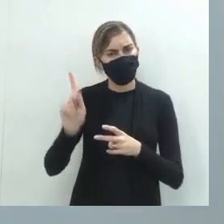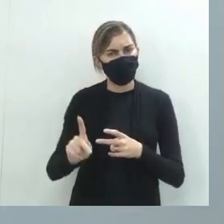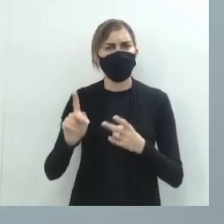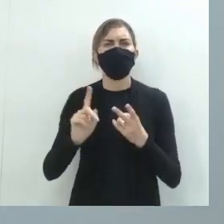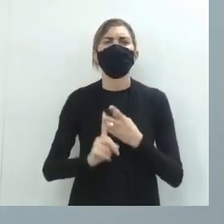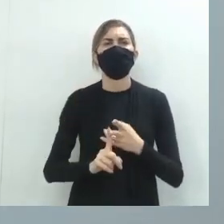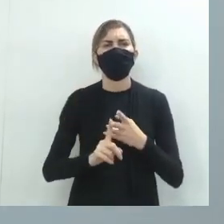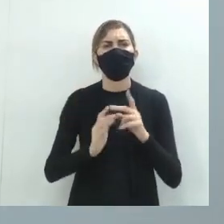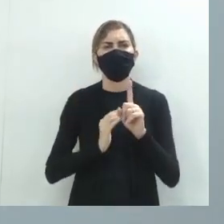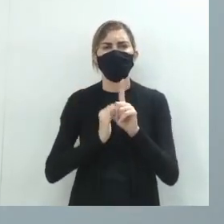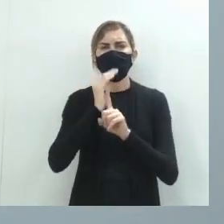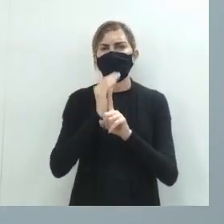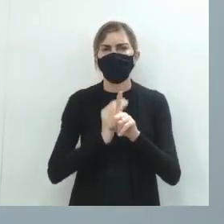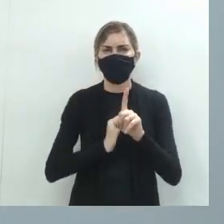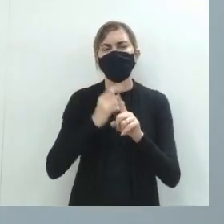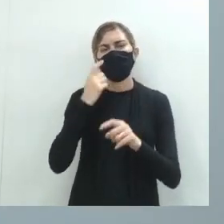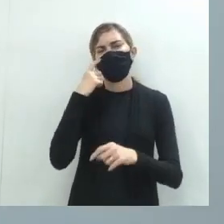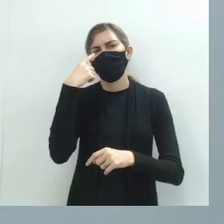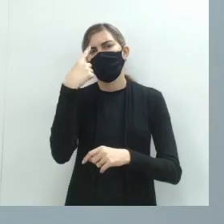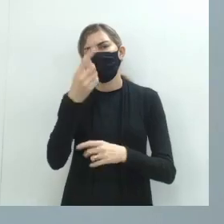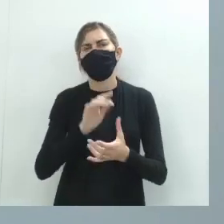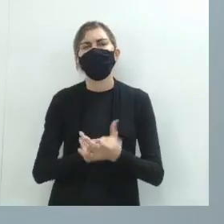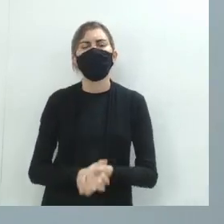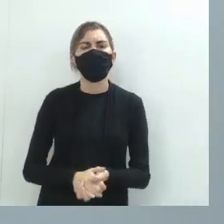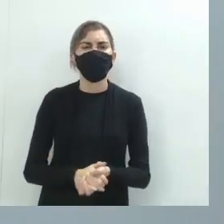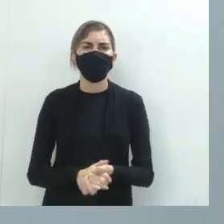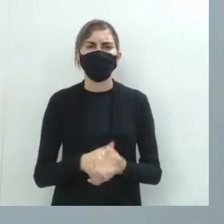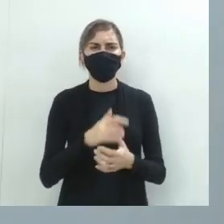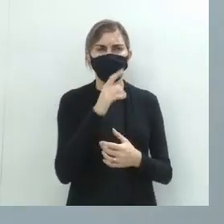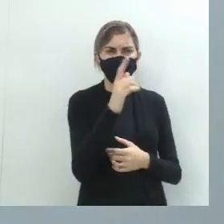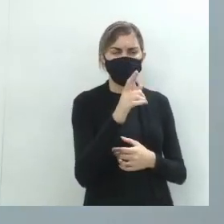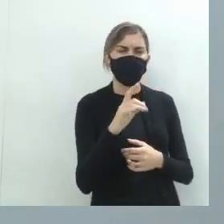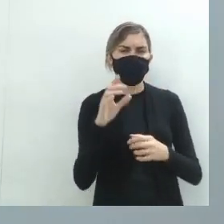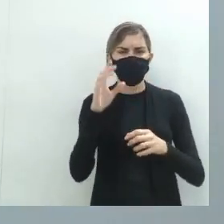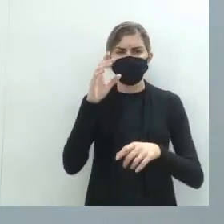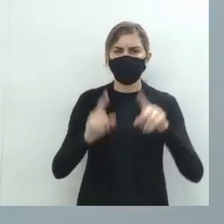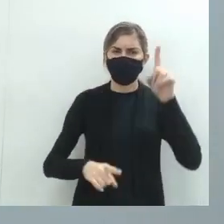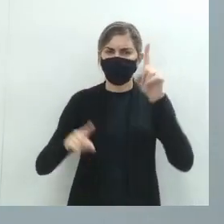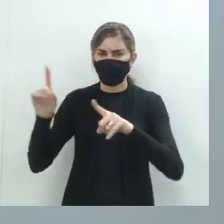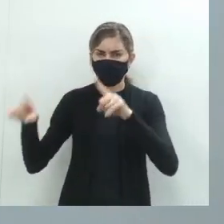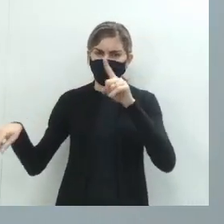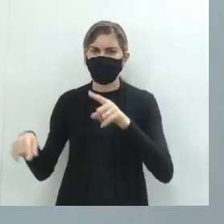da temperatura. Olha aí, meu povo. As escalas